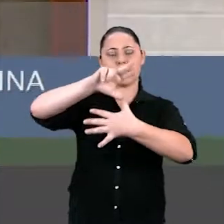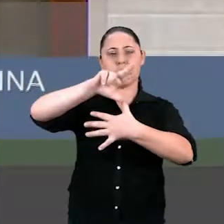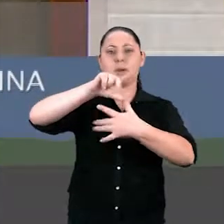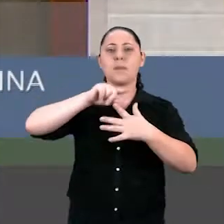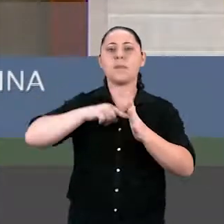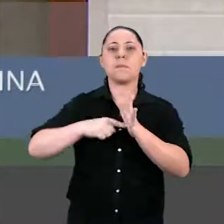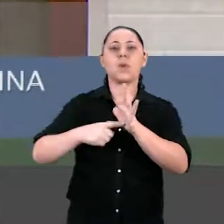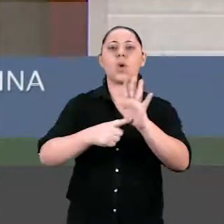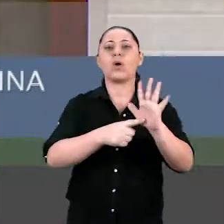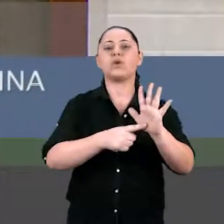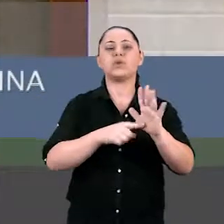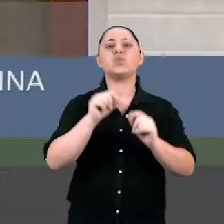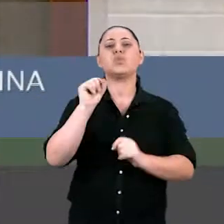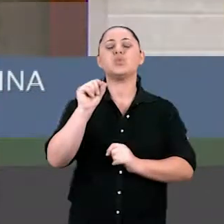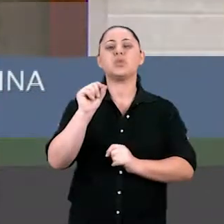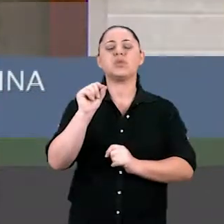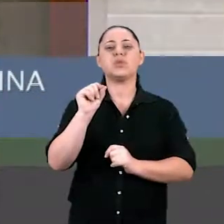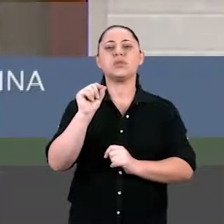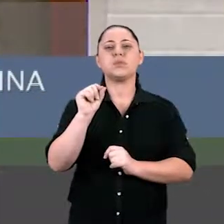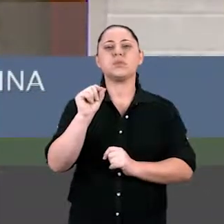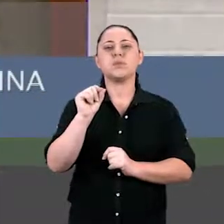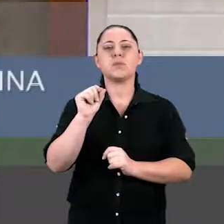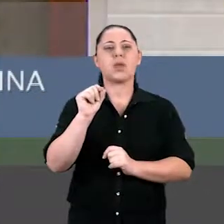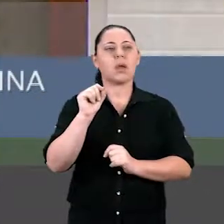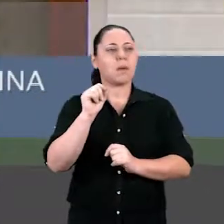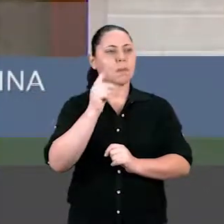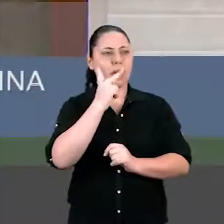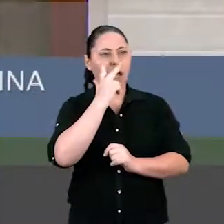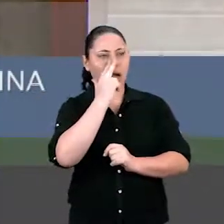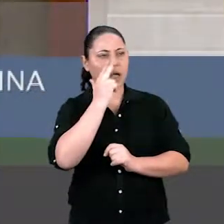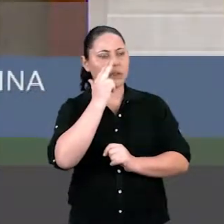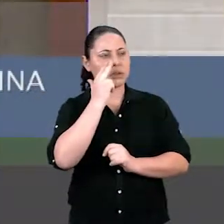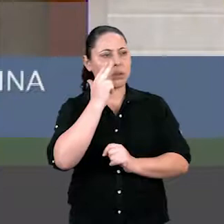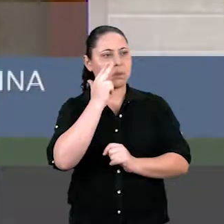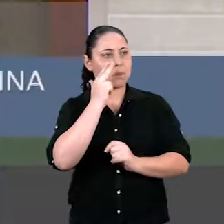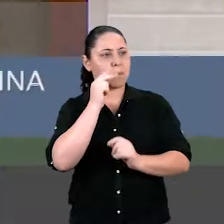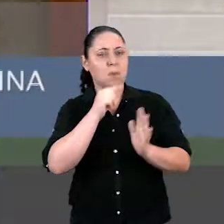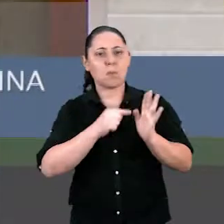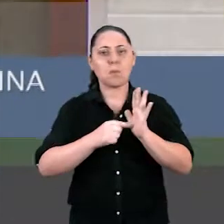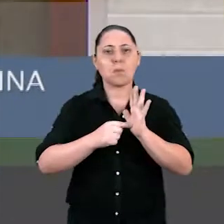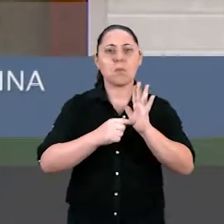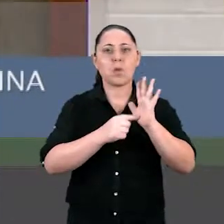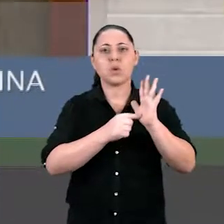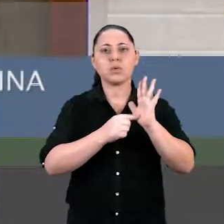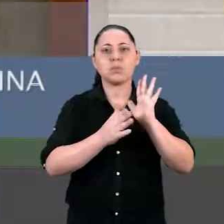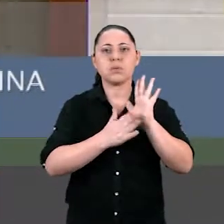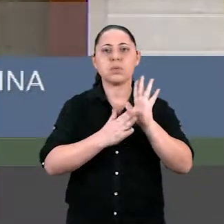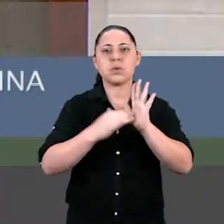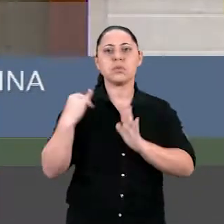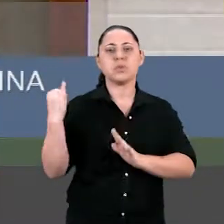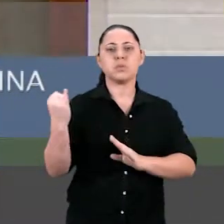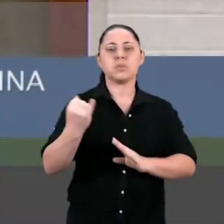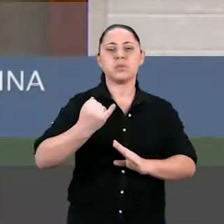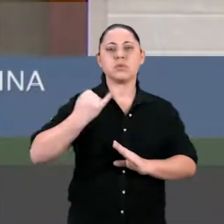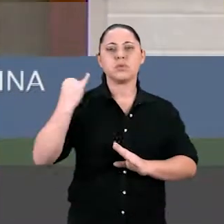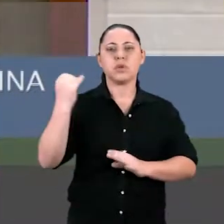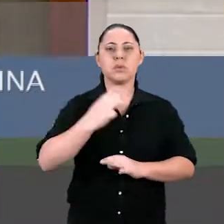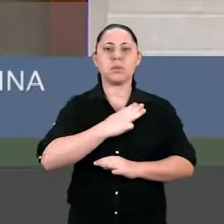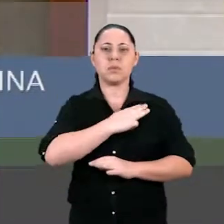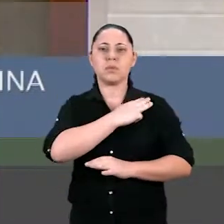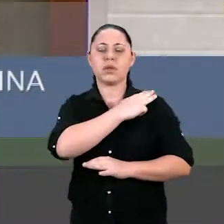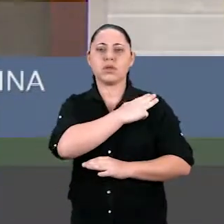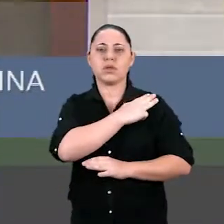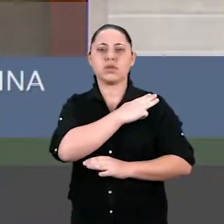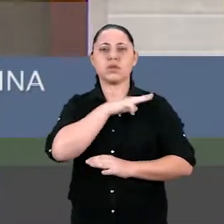respeito, sem sombra de dúvidas, ao brilho do homenageado ministro Luiz Roberto